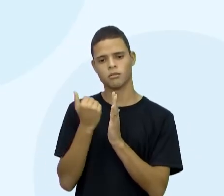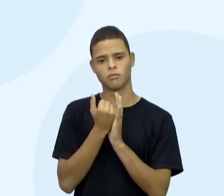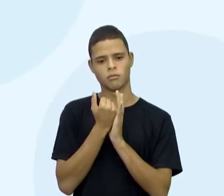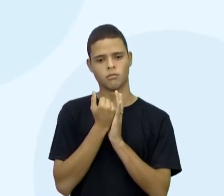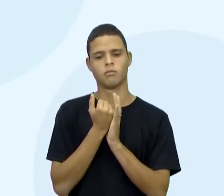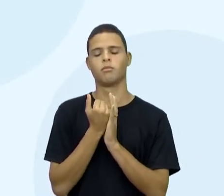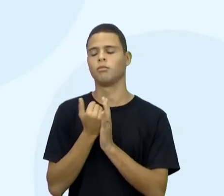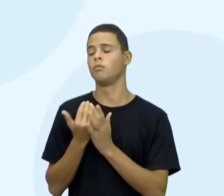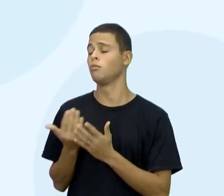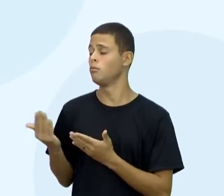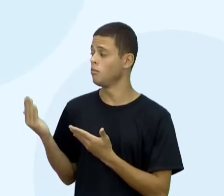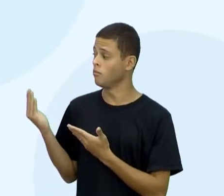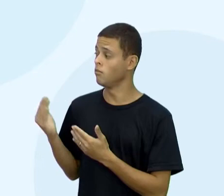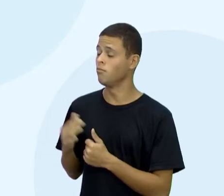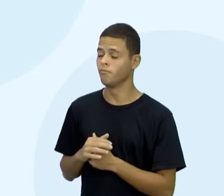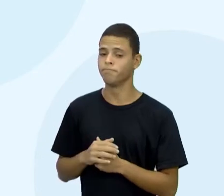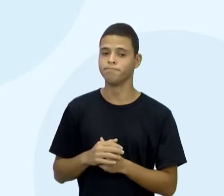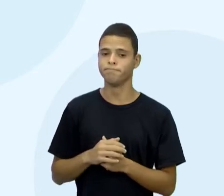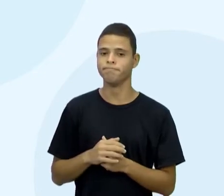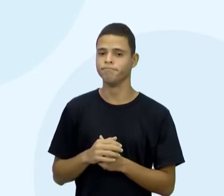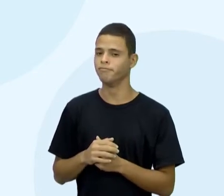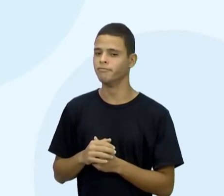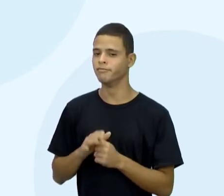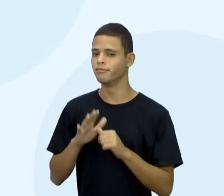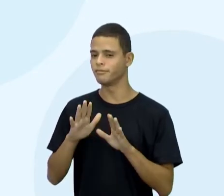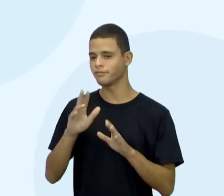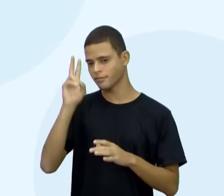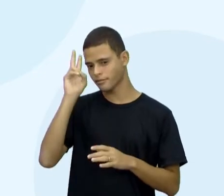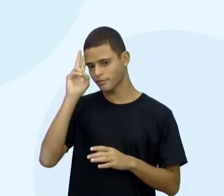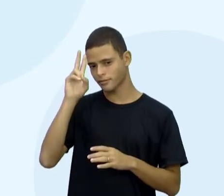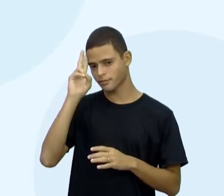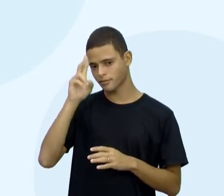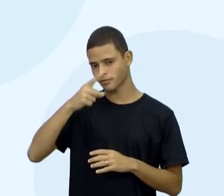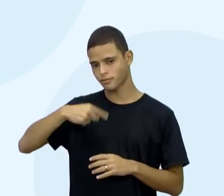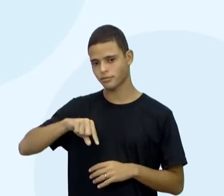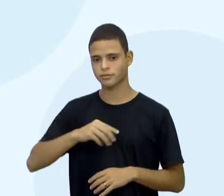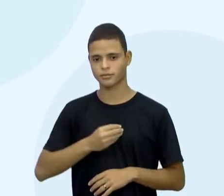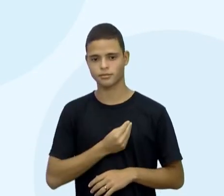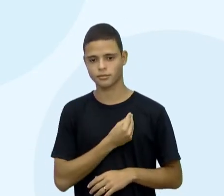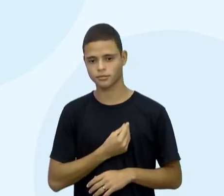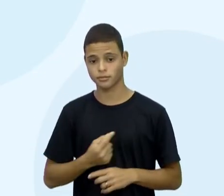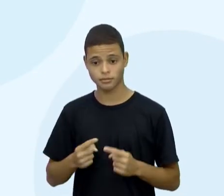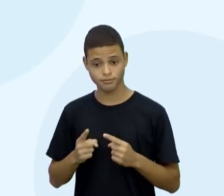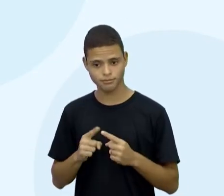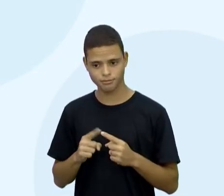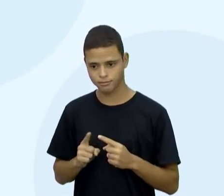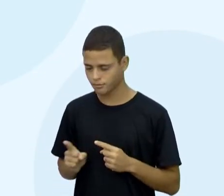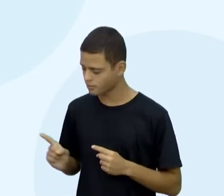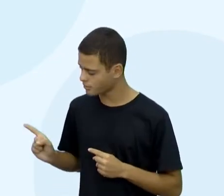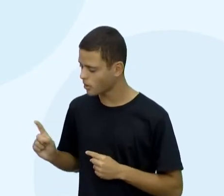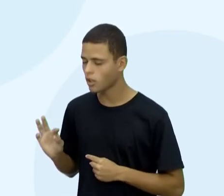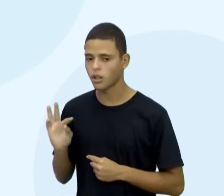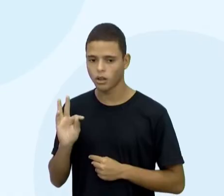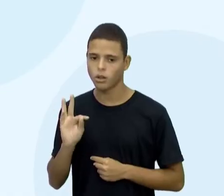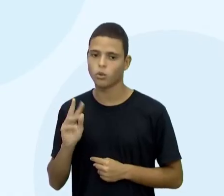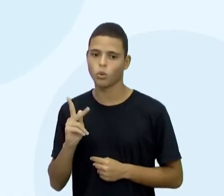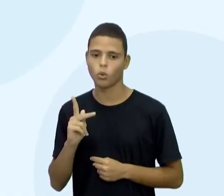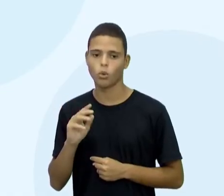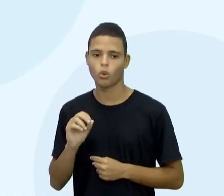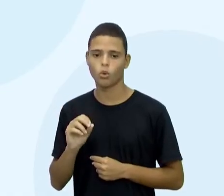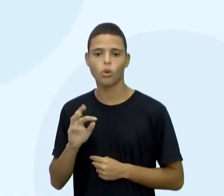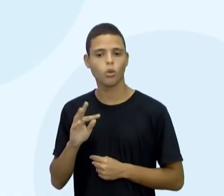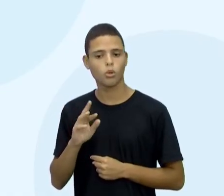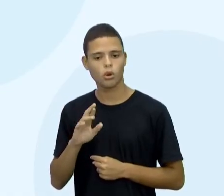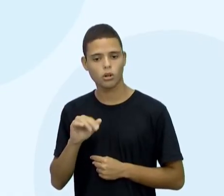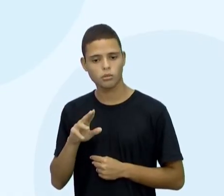dessas camadas aí da atmosfera, né, mas lembrando que, né, a camada que nós vivemos aí é a troposfera, né? Então cada uma